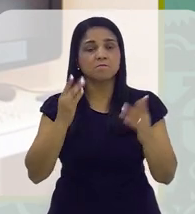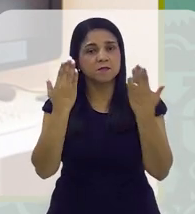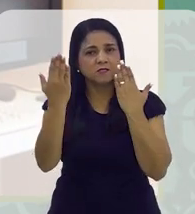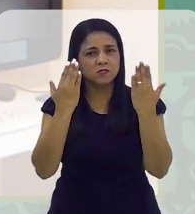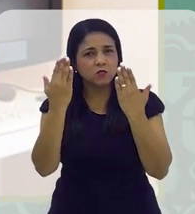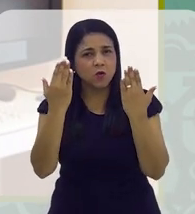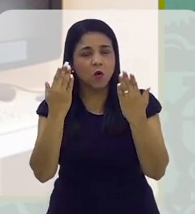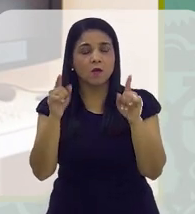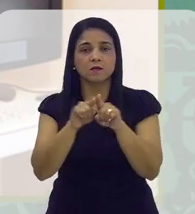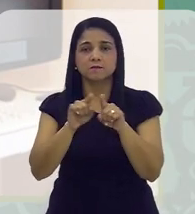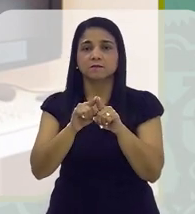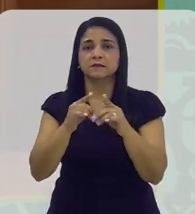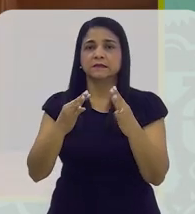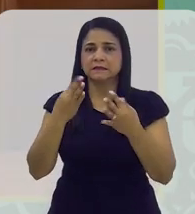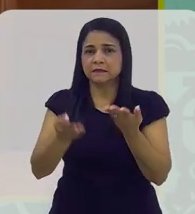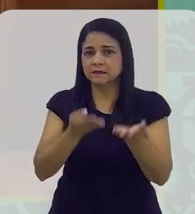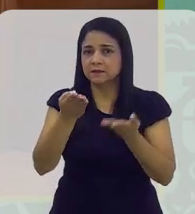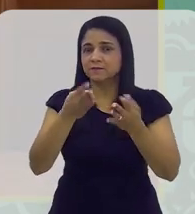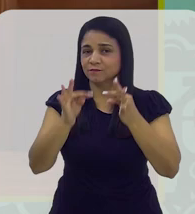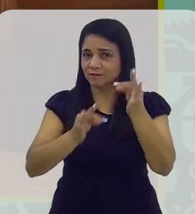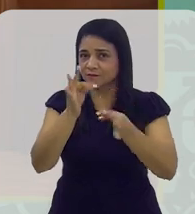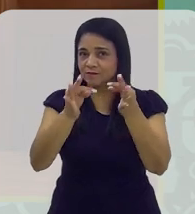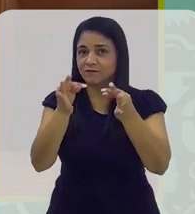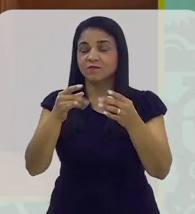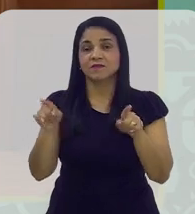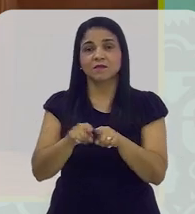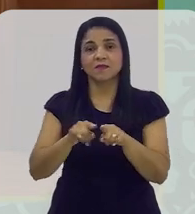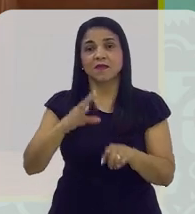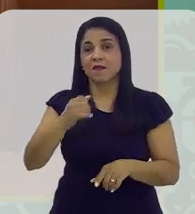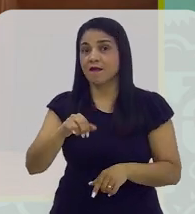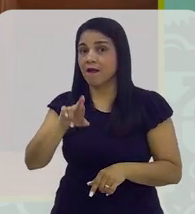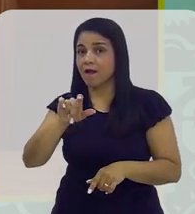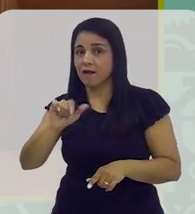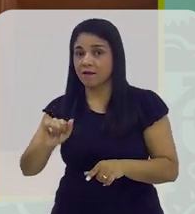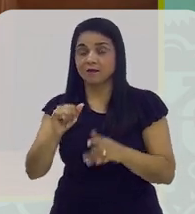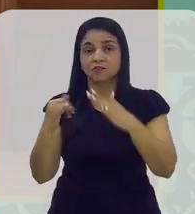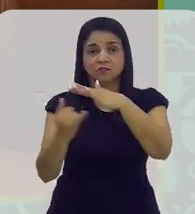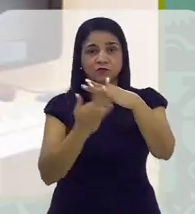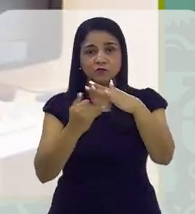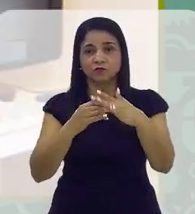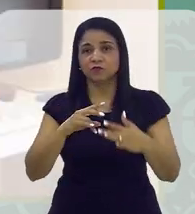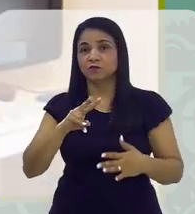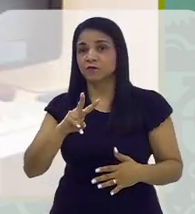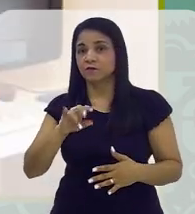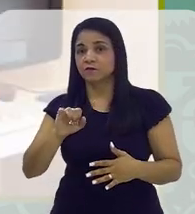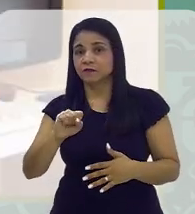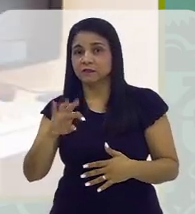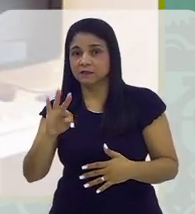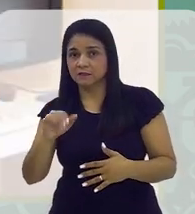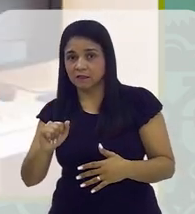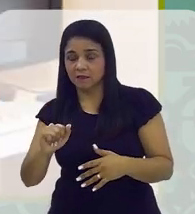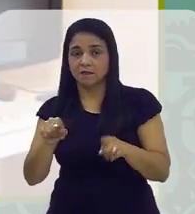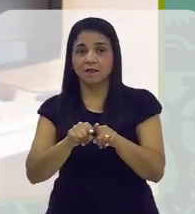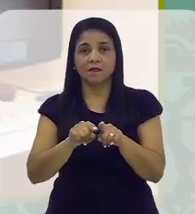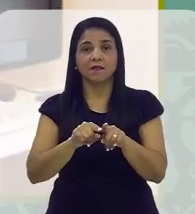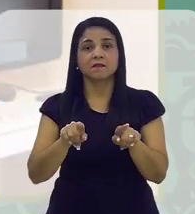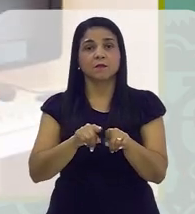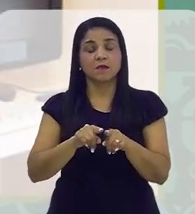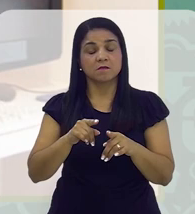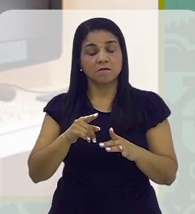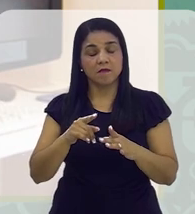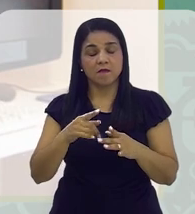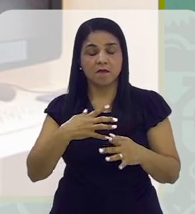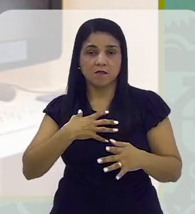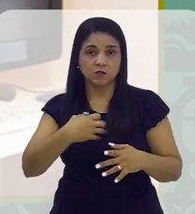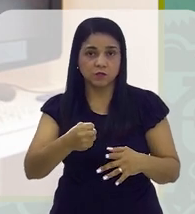da psicóloga e psicoterapeuta Karen Scavacini, CEO do Instituto Vitaleri de Prevenção e Pós-Venção do